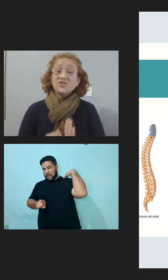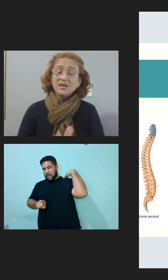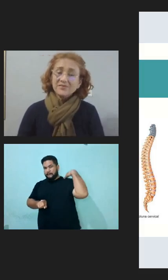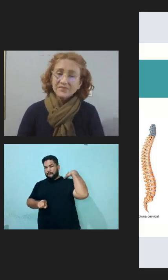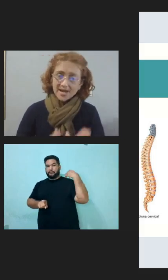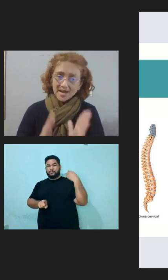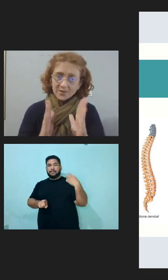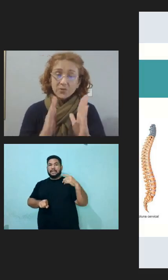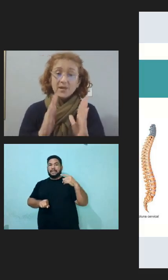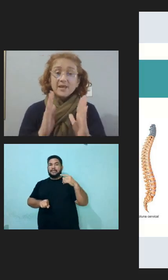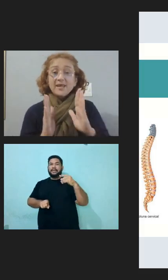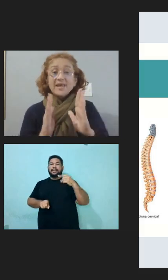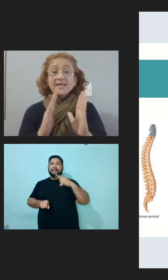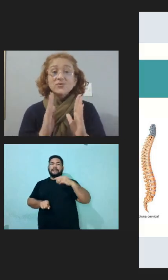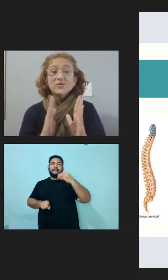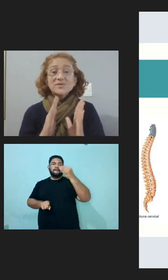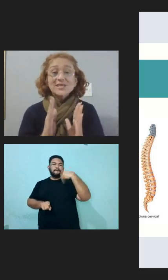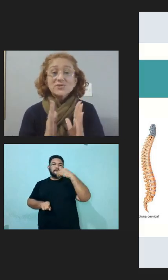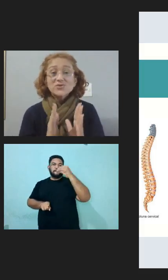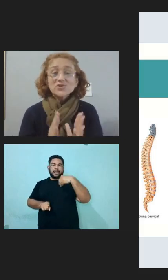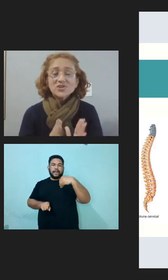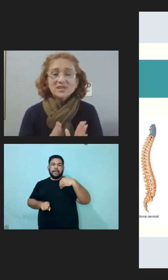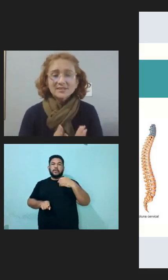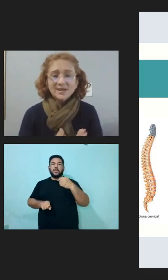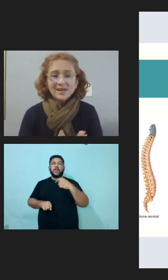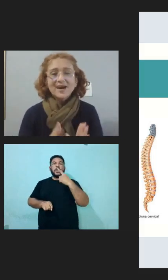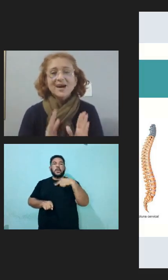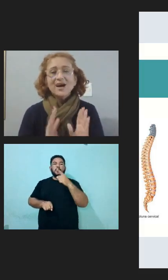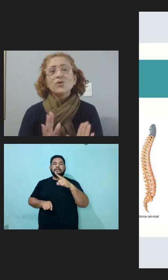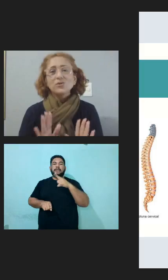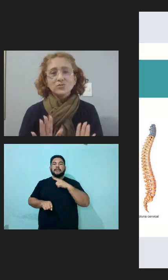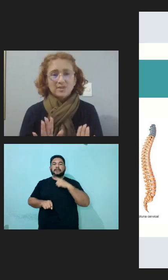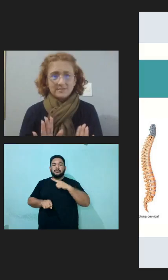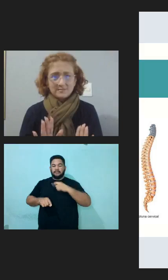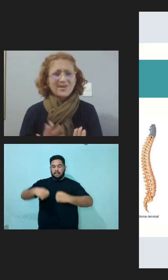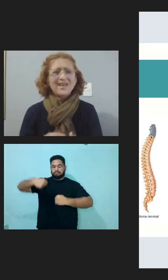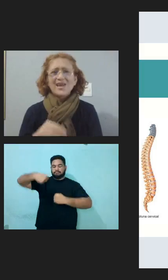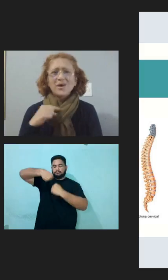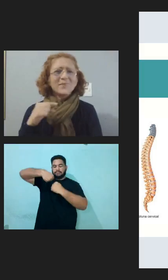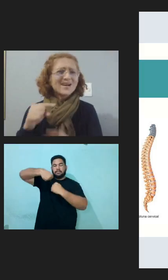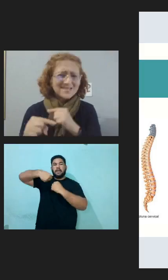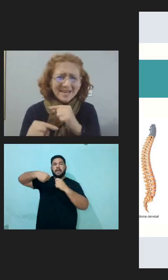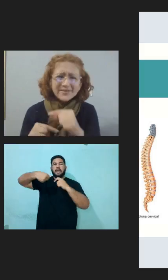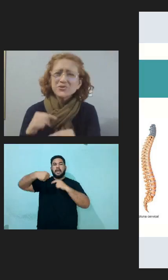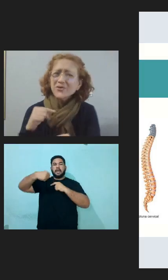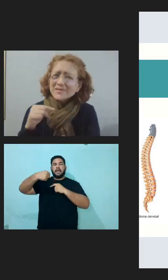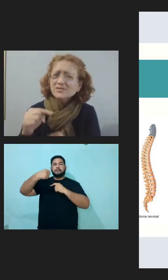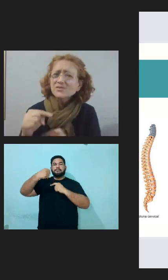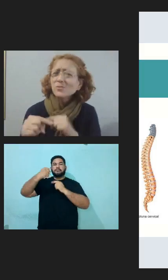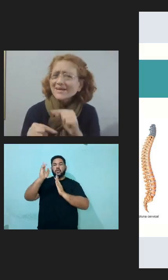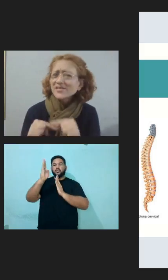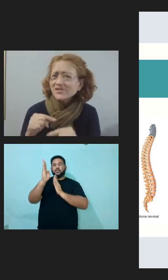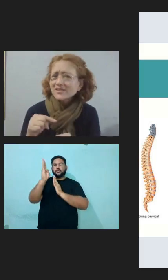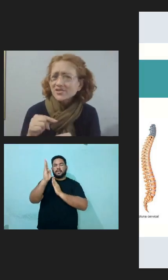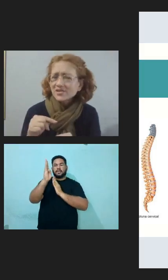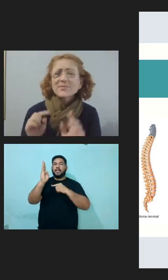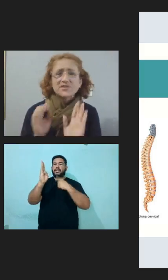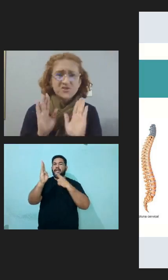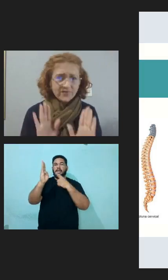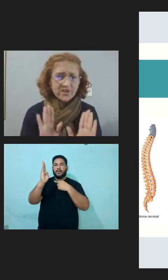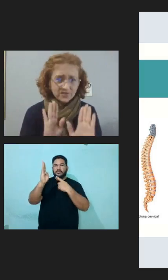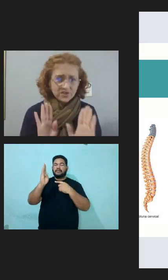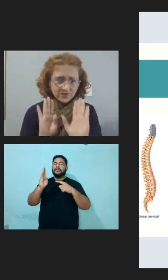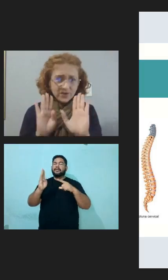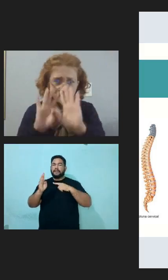ele está fraco, ele não consegue sustentar a coluna. É uma cascata de coisas complicadinhas, tá?